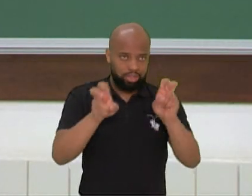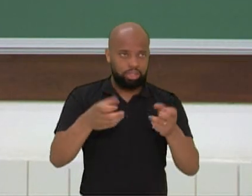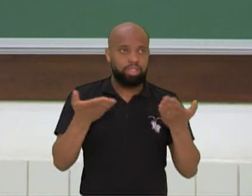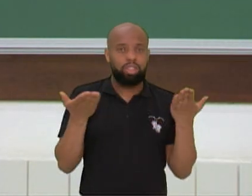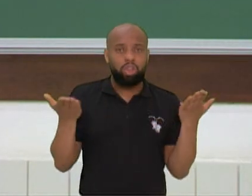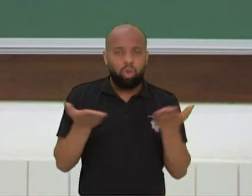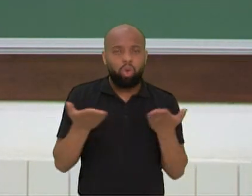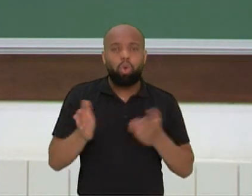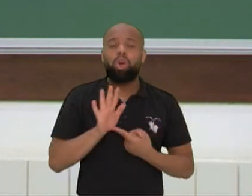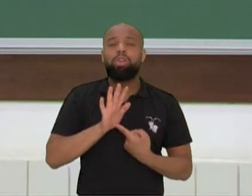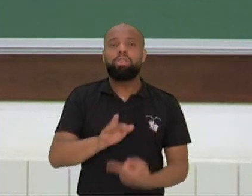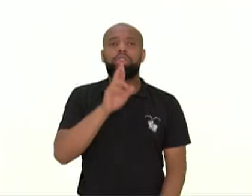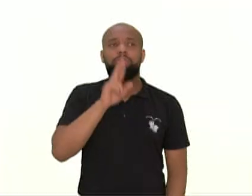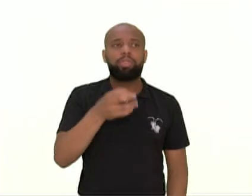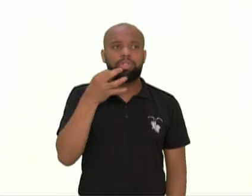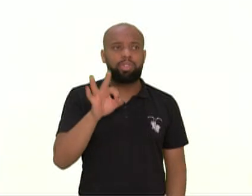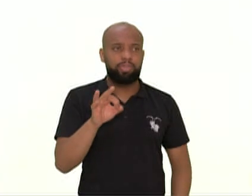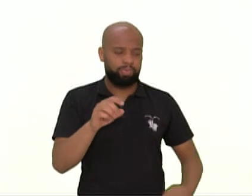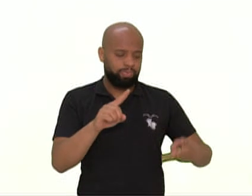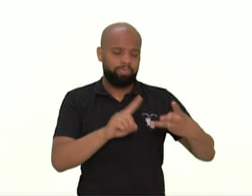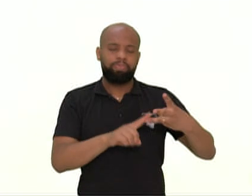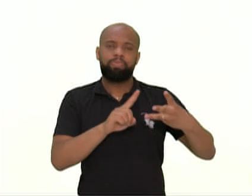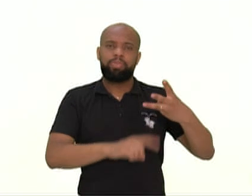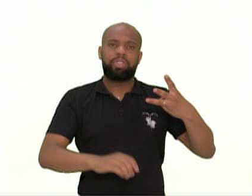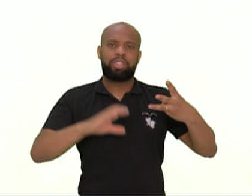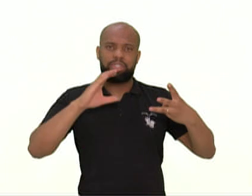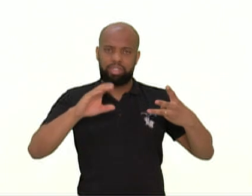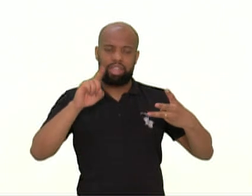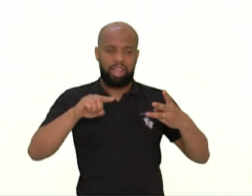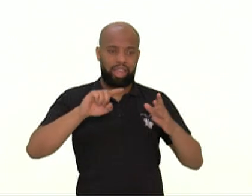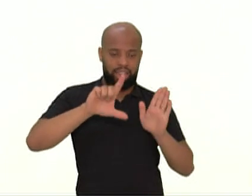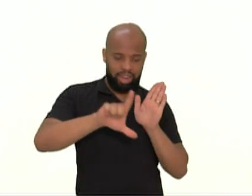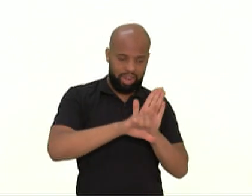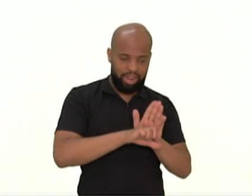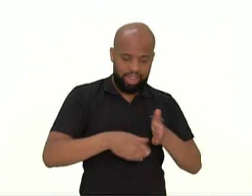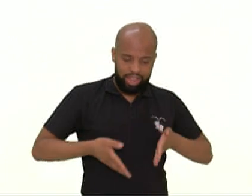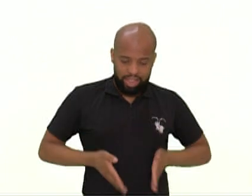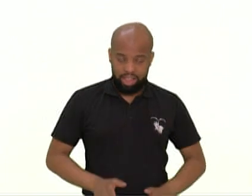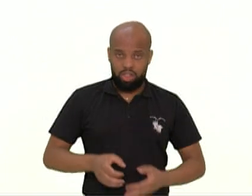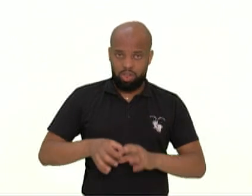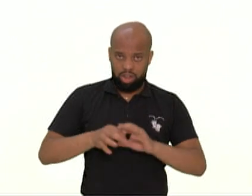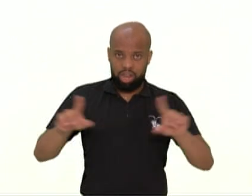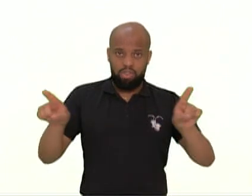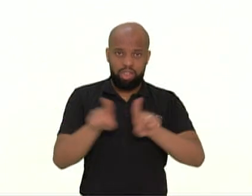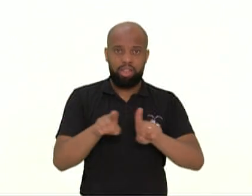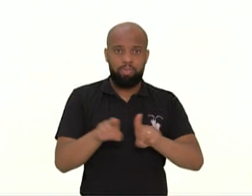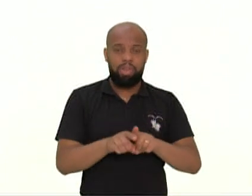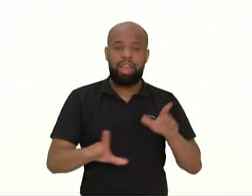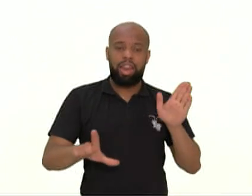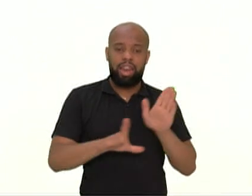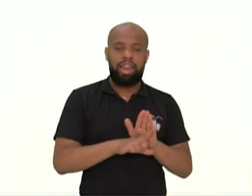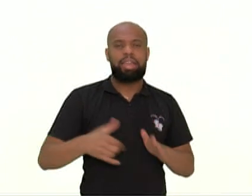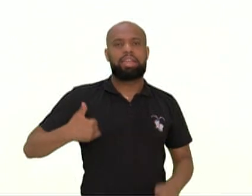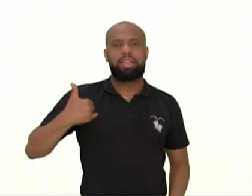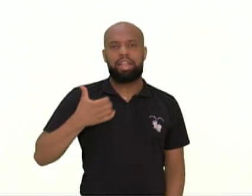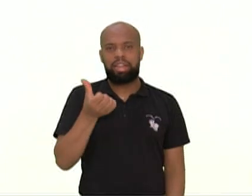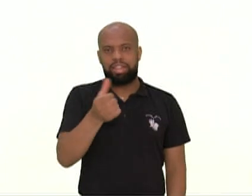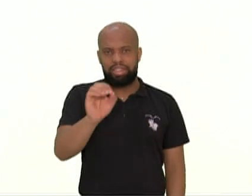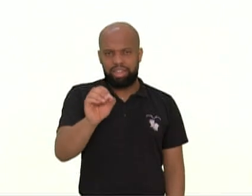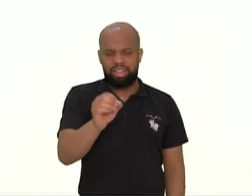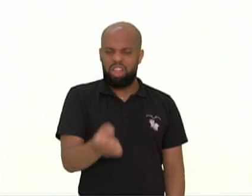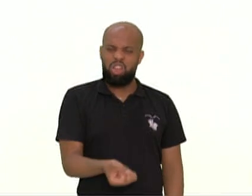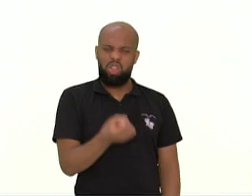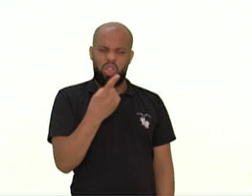resposta correta nesse quiz? Letra C, a lei do ventre livre e a lei do sexagenário. Duas leis que parecem até uma proposta de mau